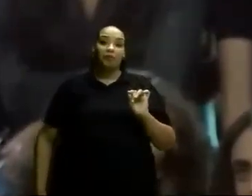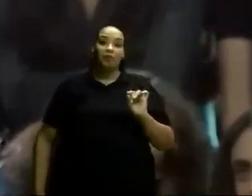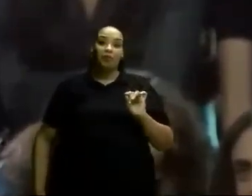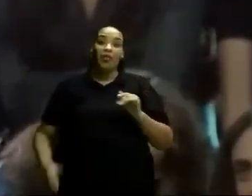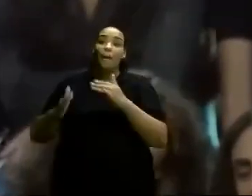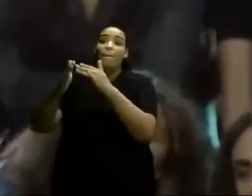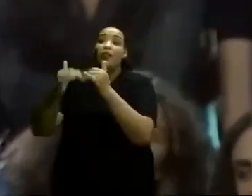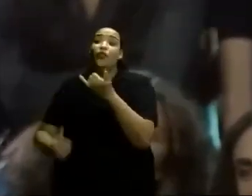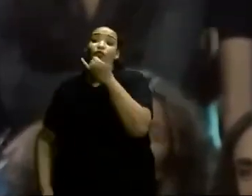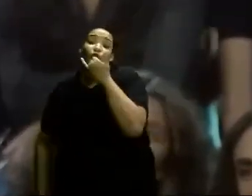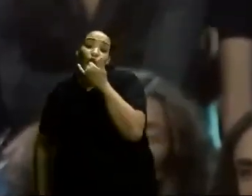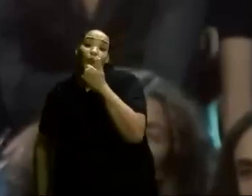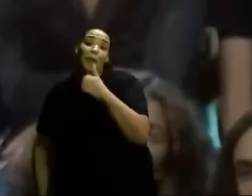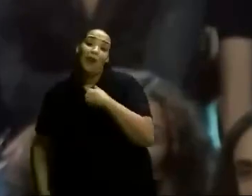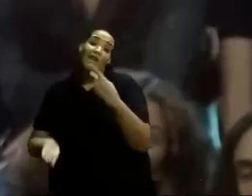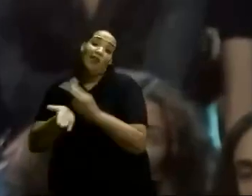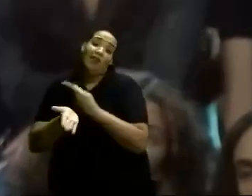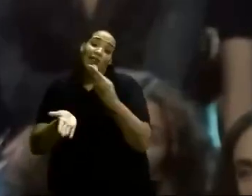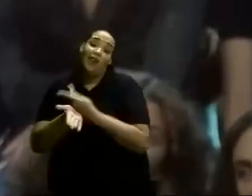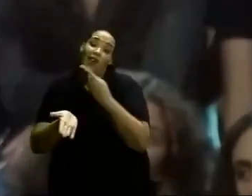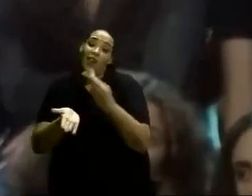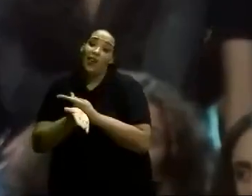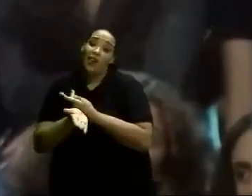pedir perdão pelo que eu fiz do que perdoar o que fizeram comigo.